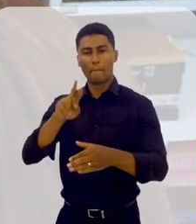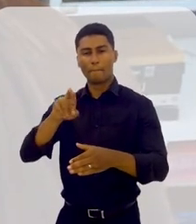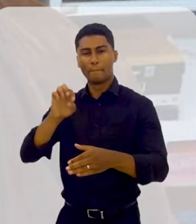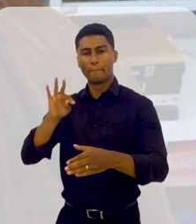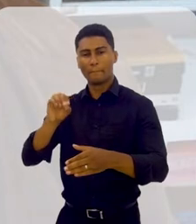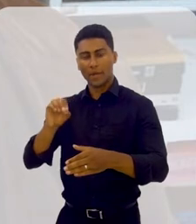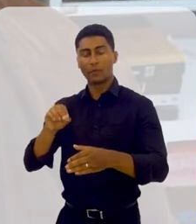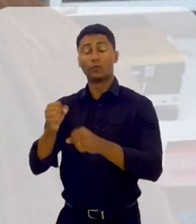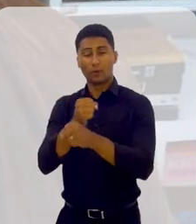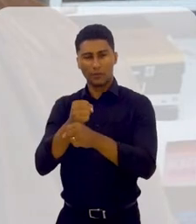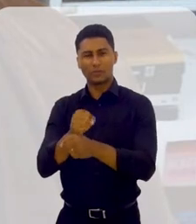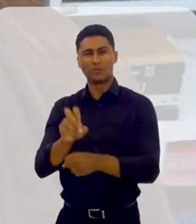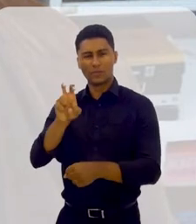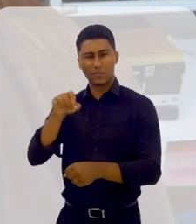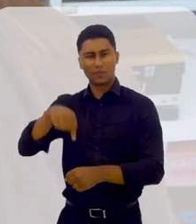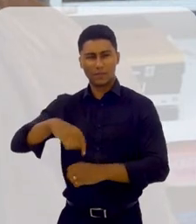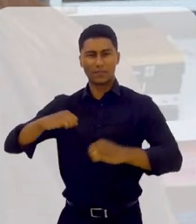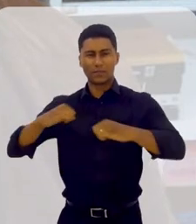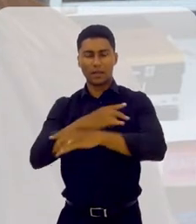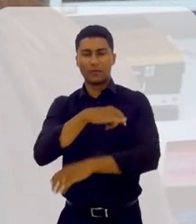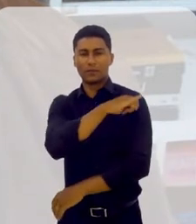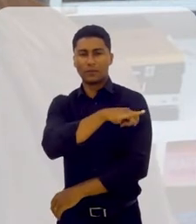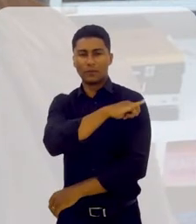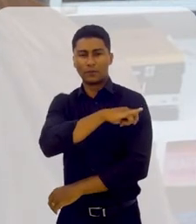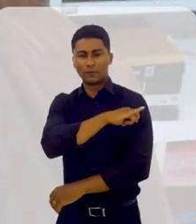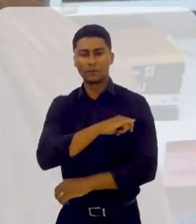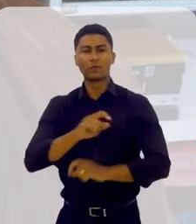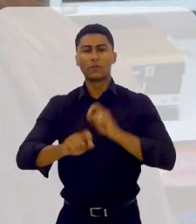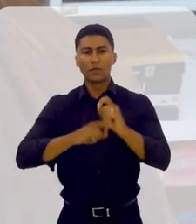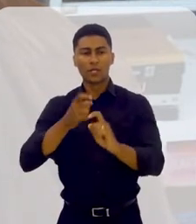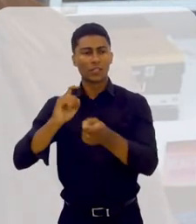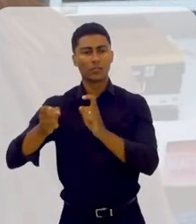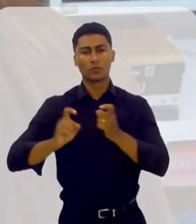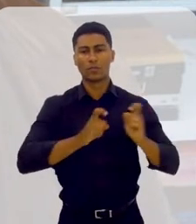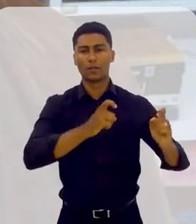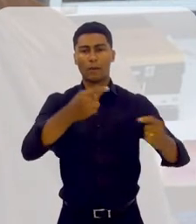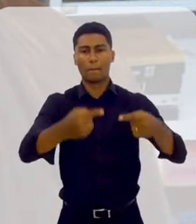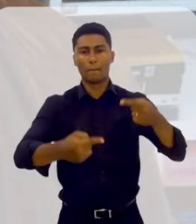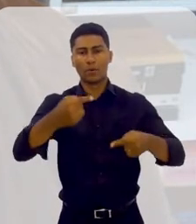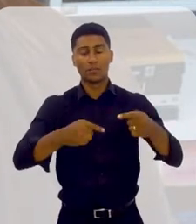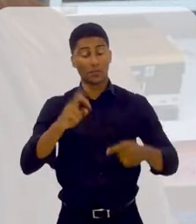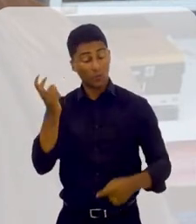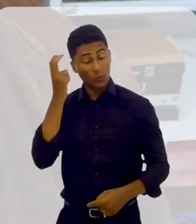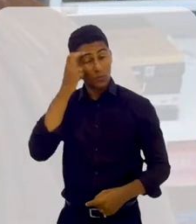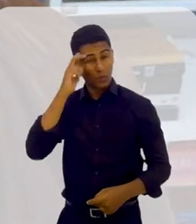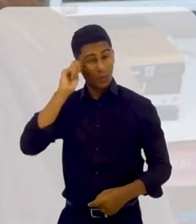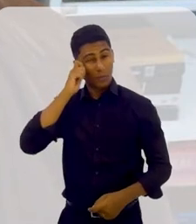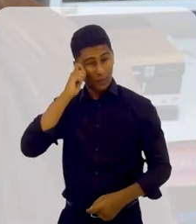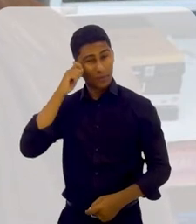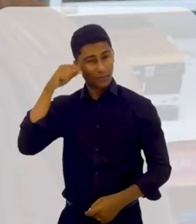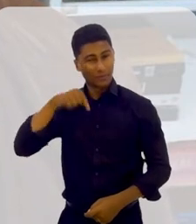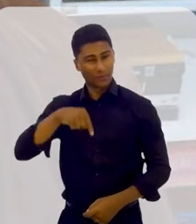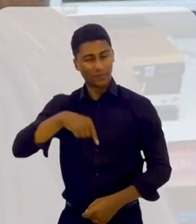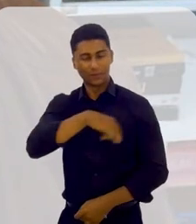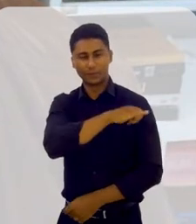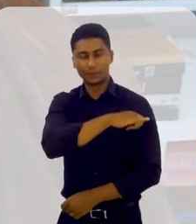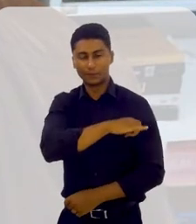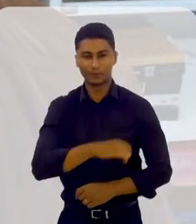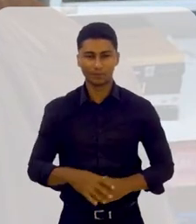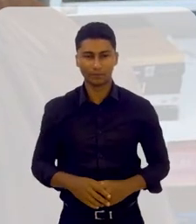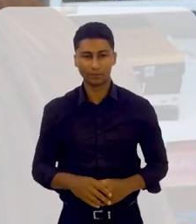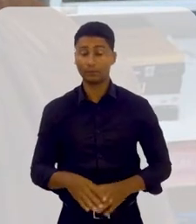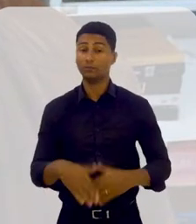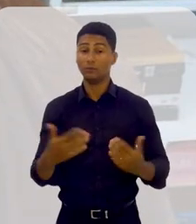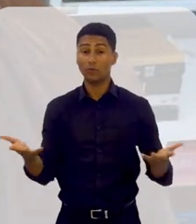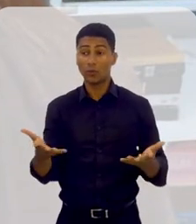atua há 5 anos na cidade do Rio de Janeiro, propondo uma discussão estética e política sobre a cultura negra na cena. Vamos conversar